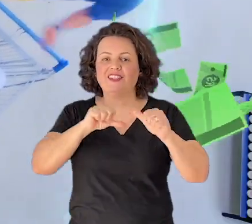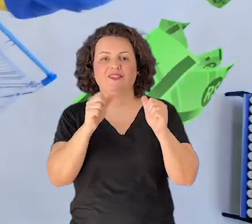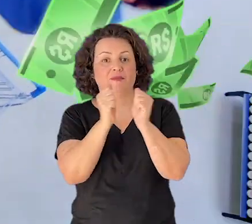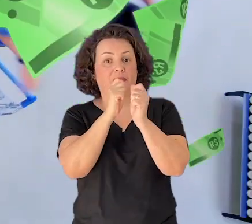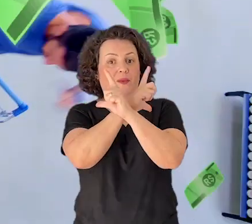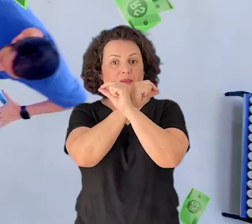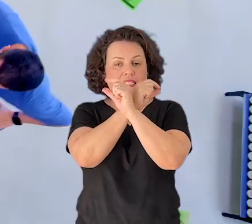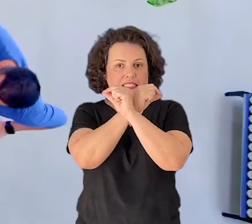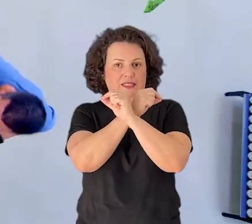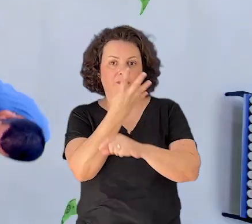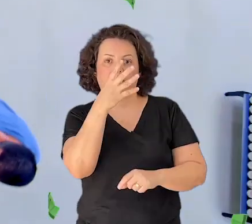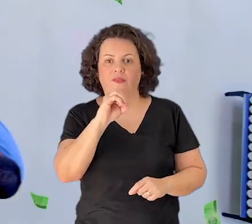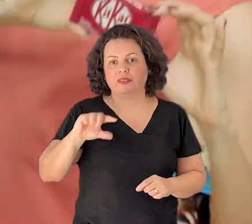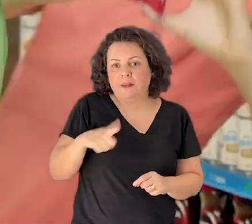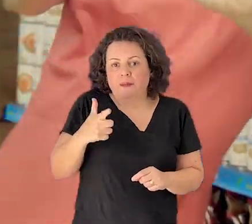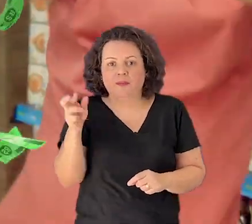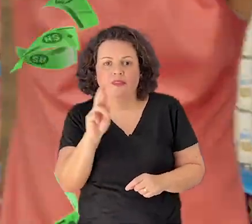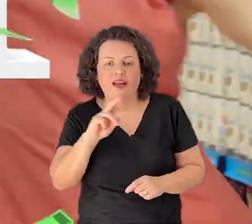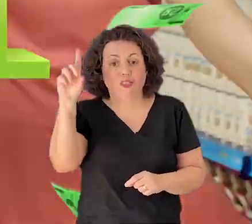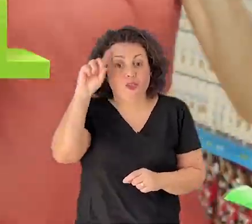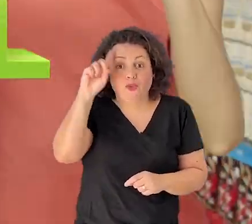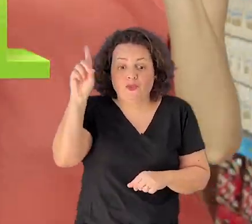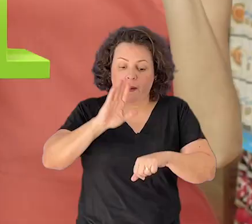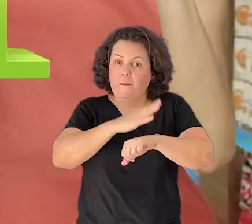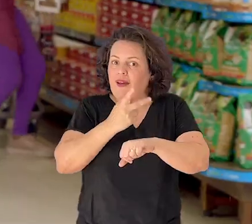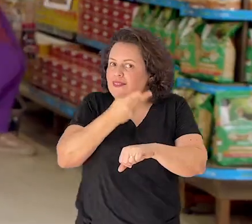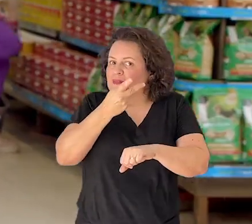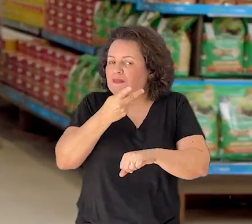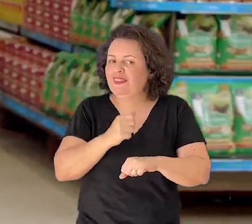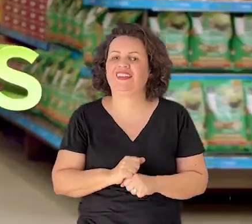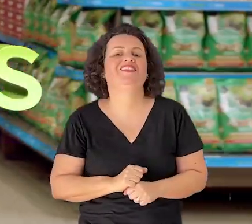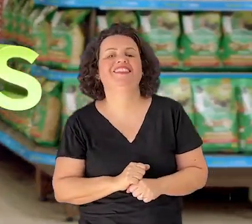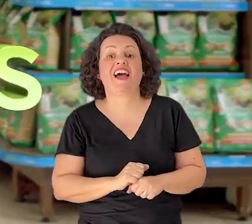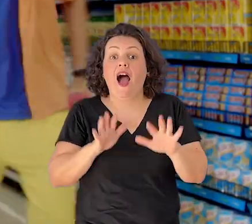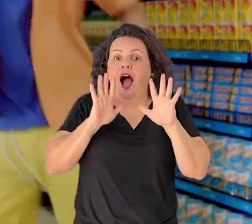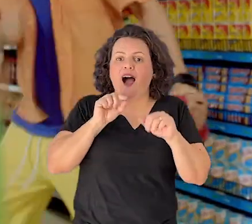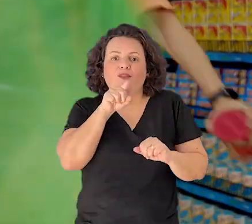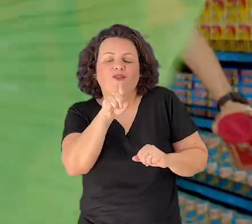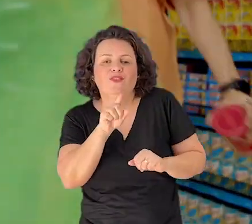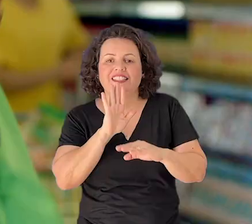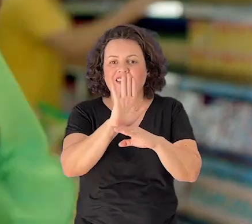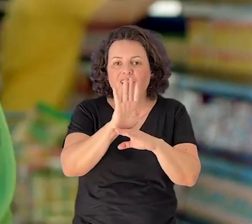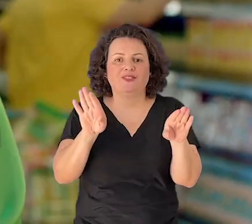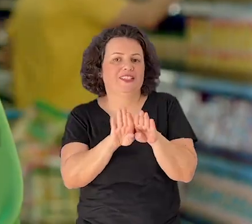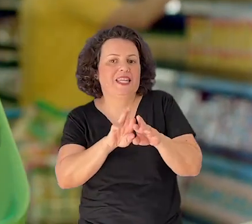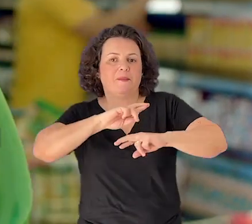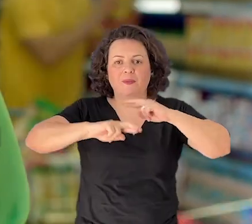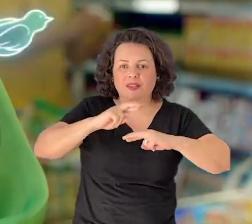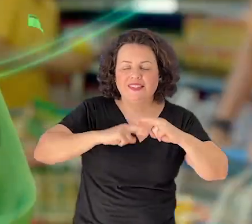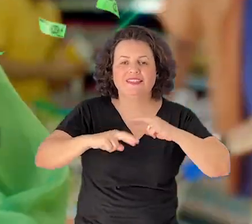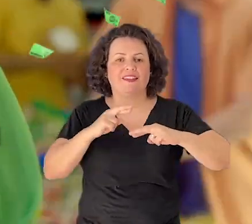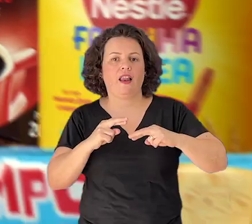Promoção Renove Seus Sonhos com Nestlé. São 40 mil reais todo dia e prêmios instantâneos. E de quebra, você ainda ajuda